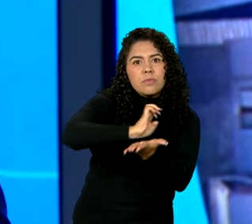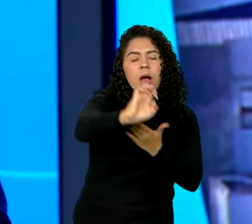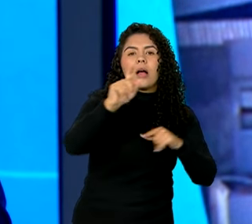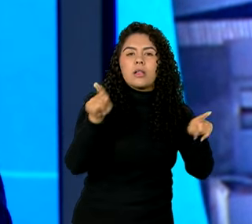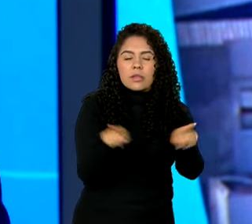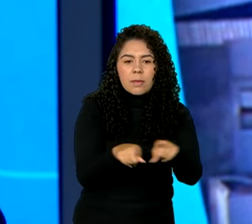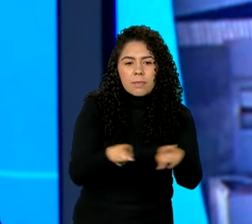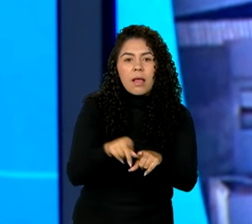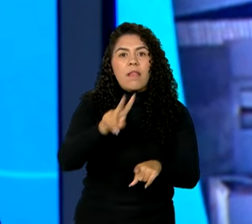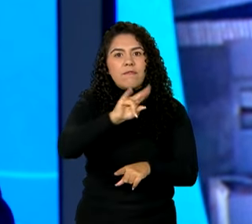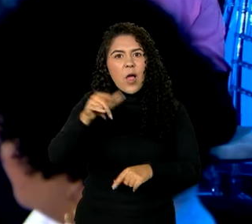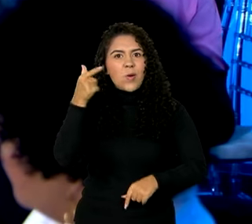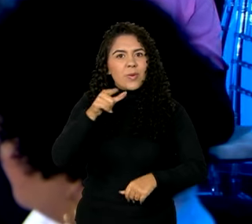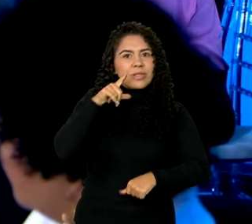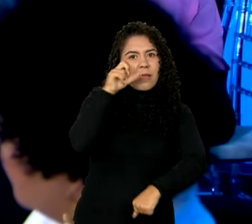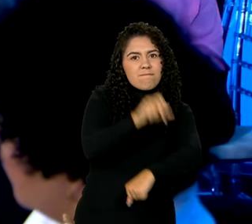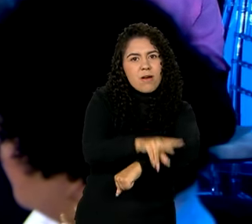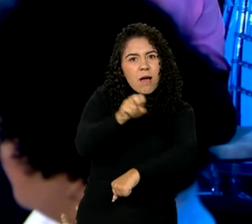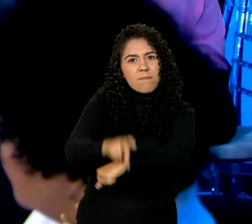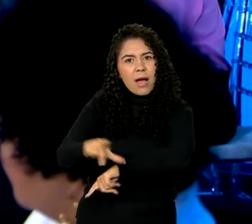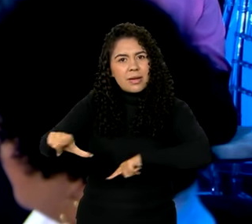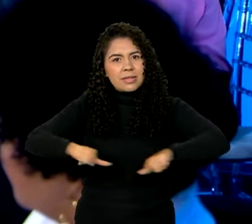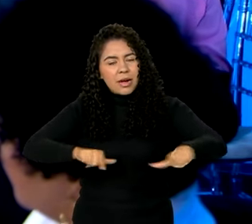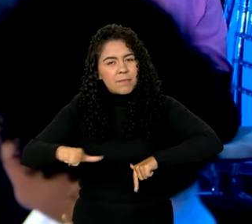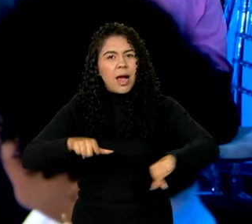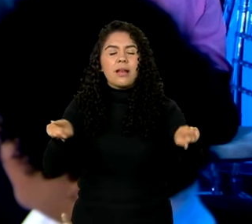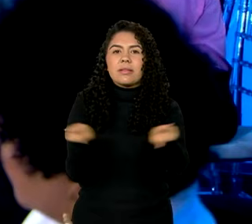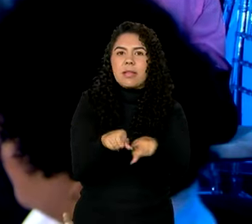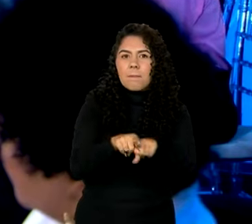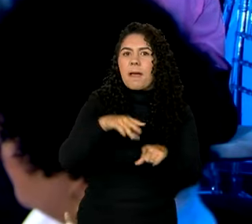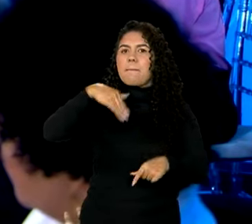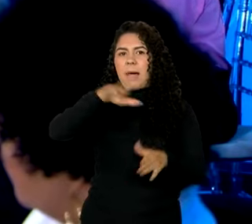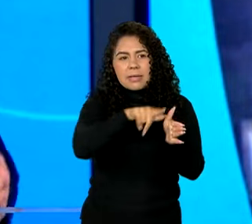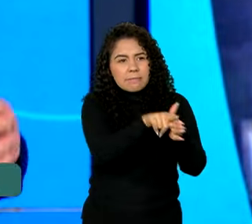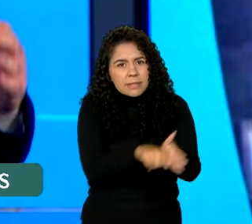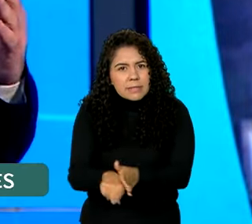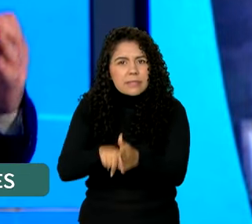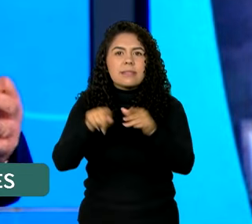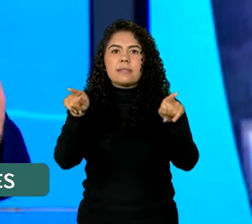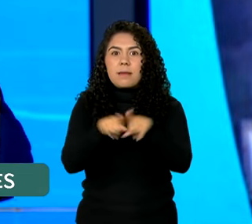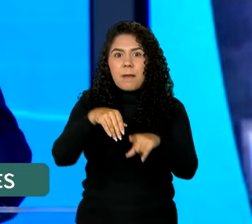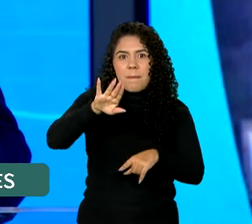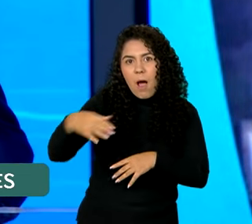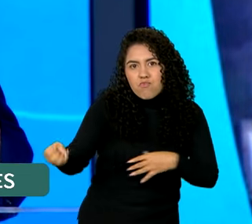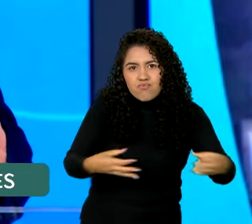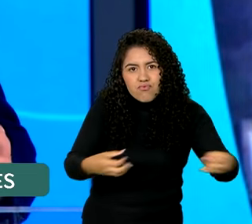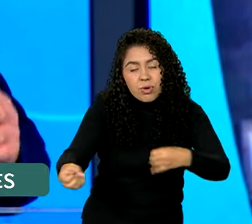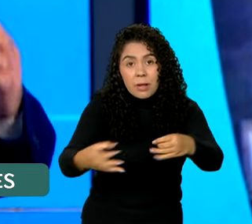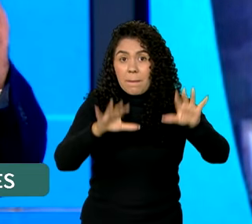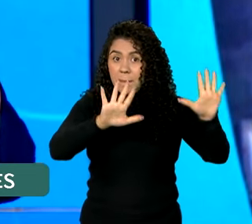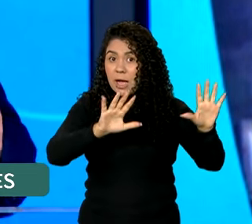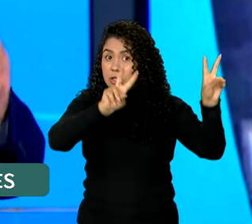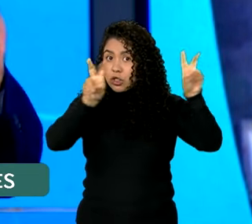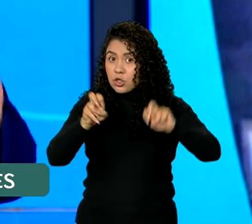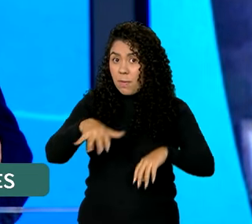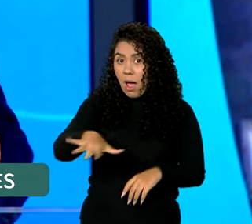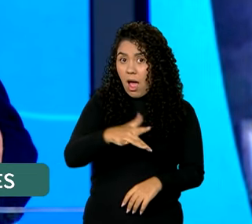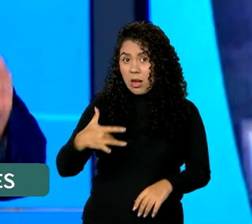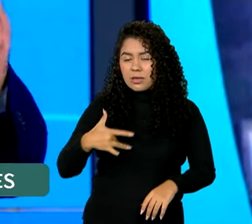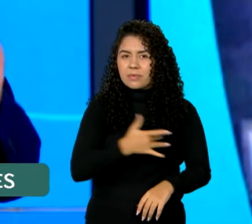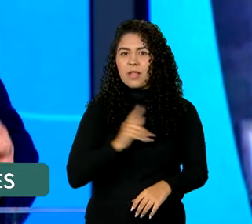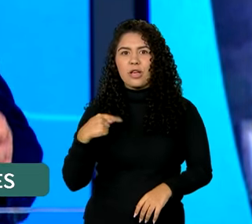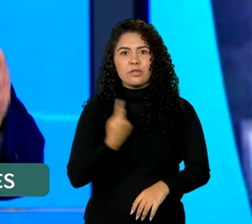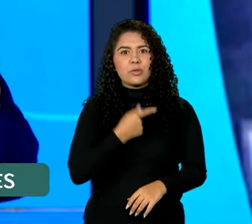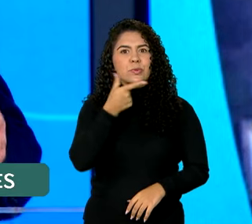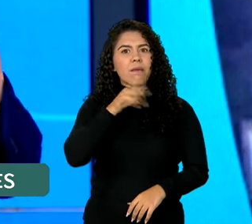comercial, vai gerar mais emprego, mais oportunidade, mais pesquisa, mais inovação. No caso da saúde, nós estamos batendo recorde histórico